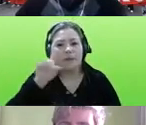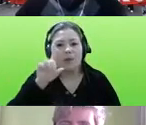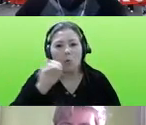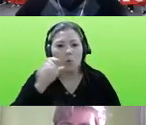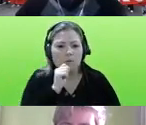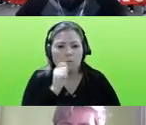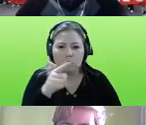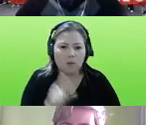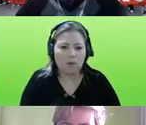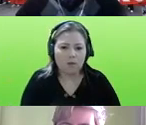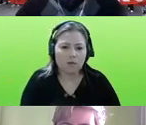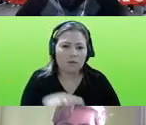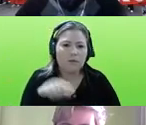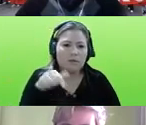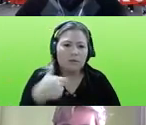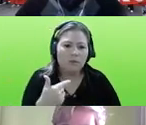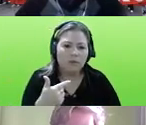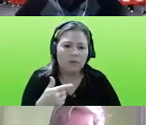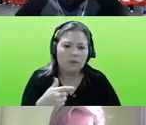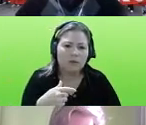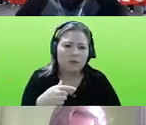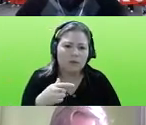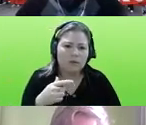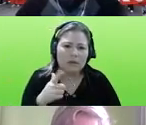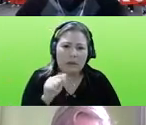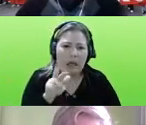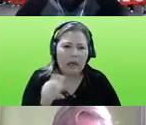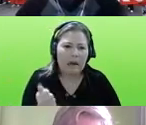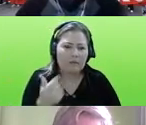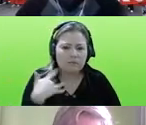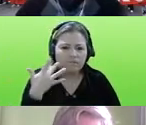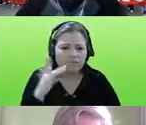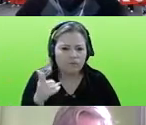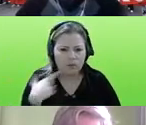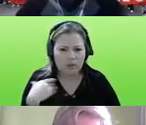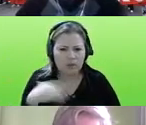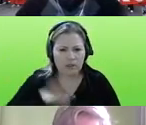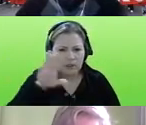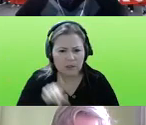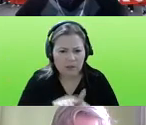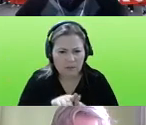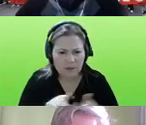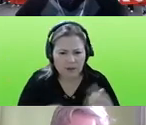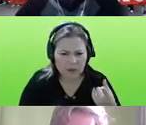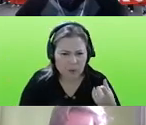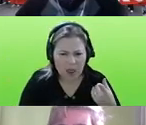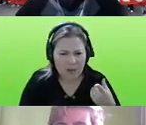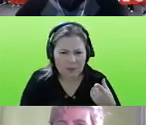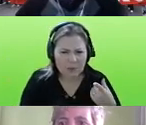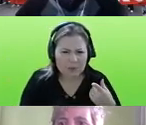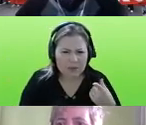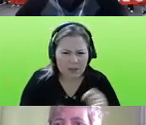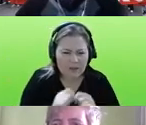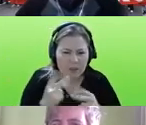tem. Depois, Lara, eu não sei, Lara tinha se candidatado também para o Andy Brown, não sei se ela quer fazer as